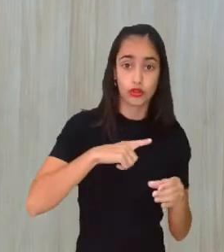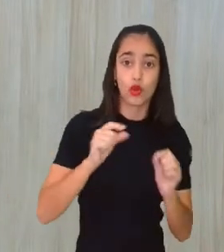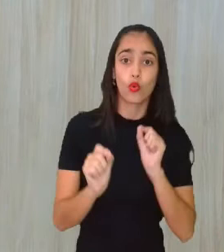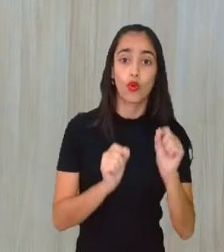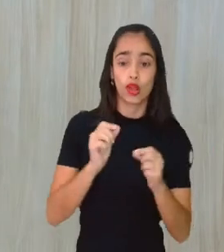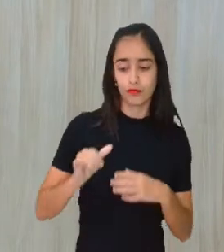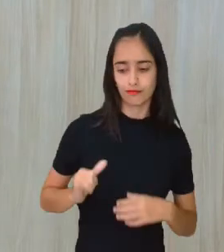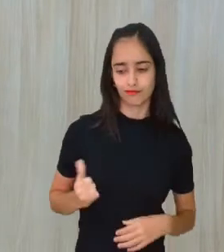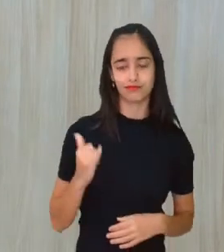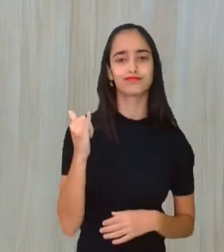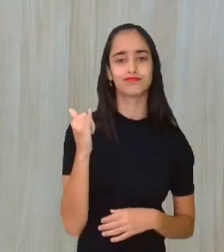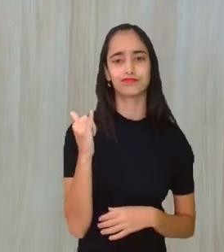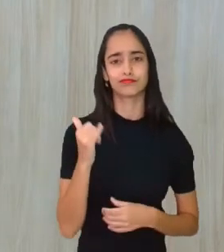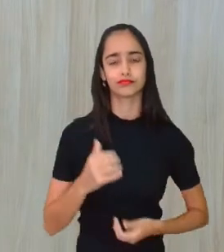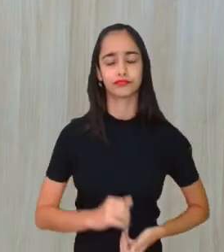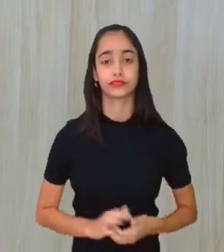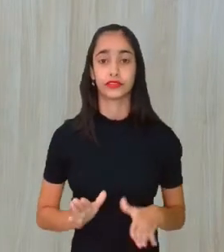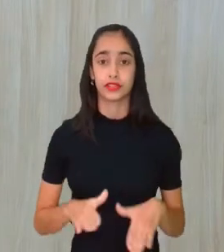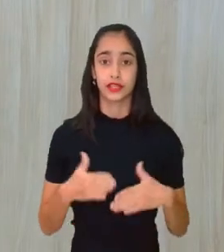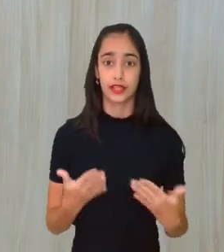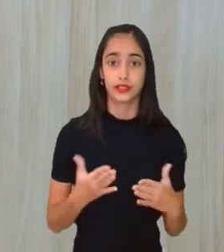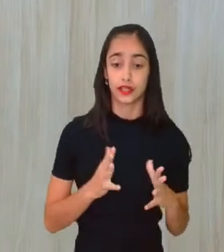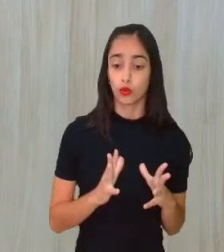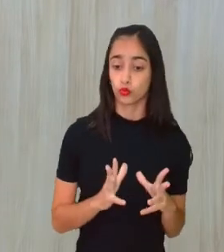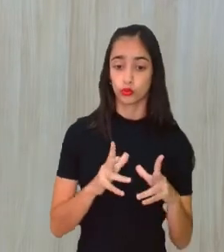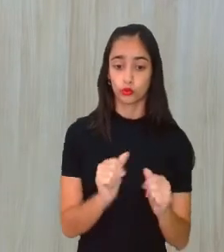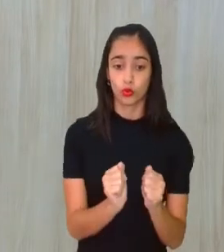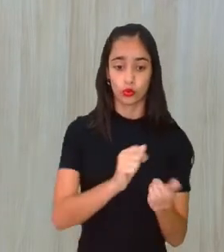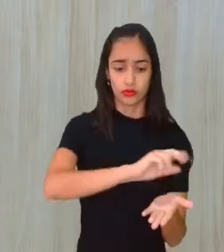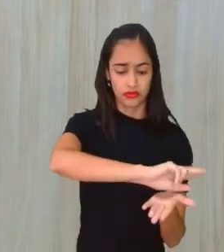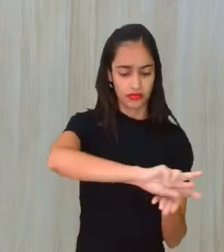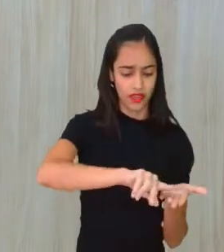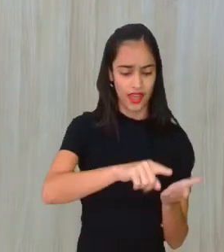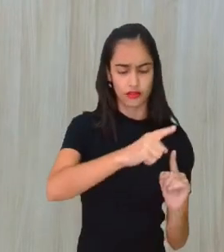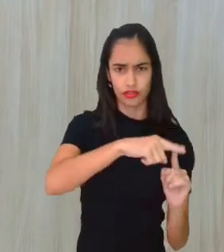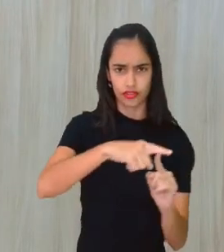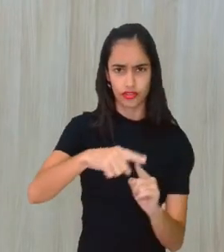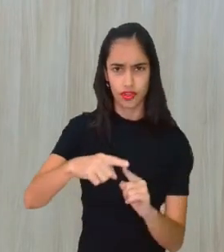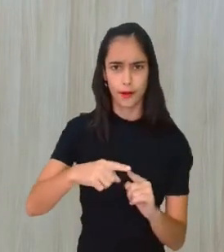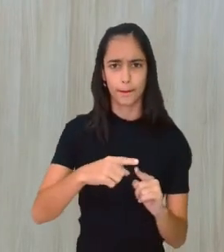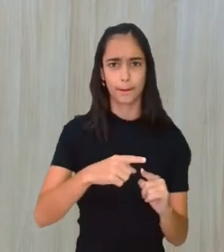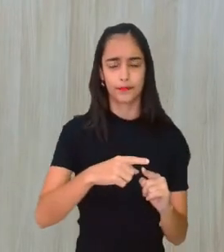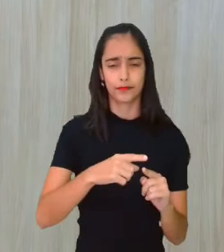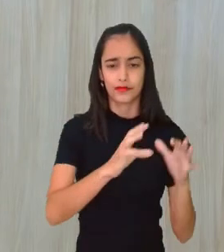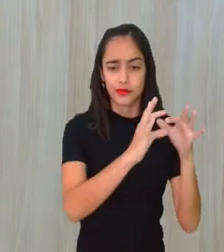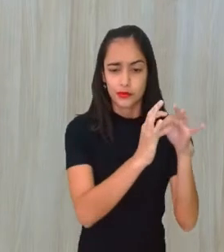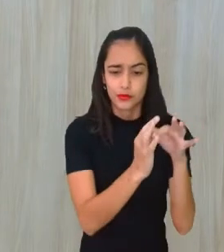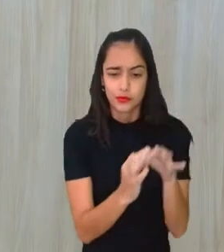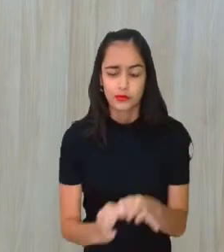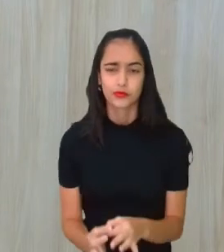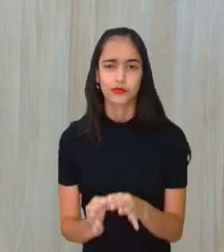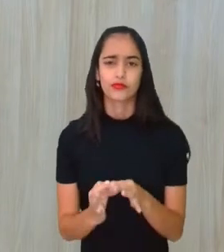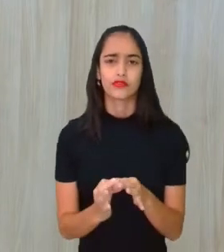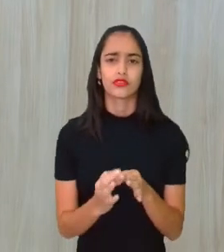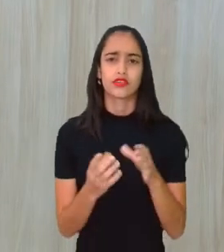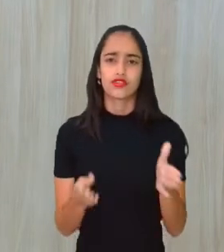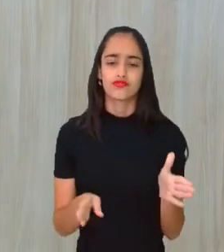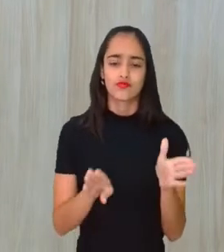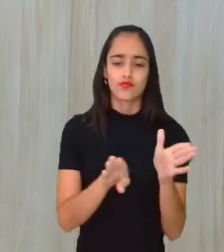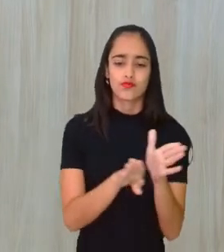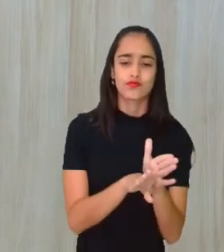fios e esses equipamentos aí, geradores, receptores interligados, eles vão fazer com que chegue